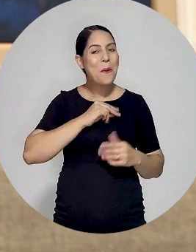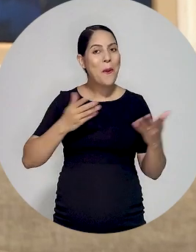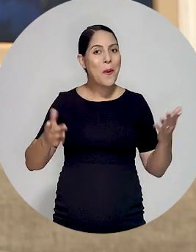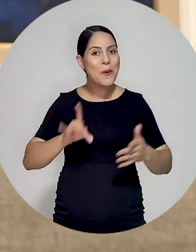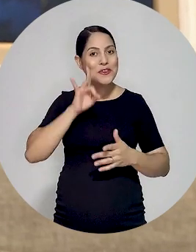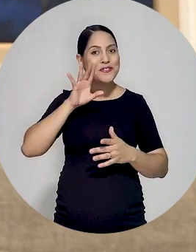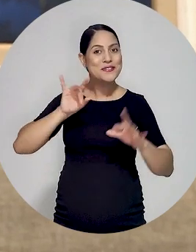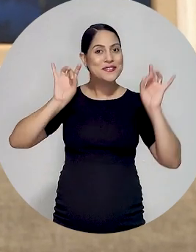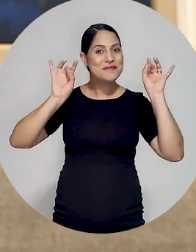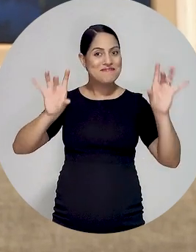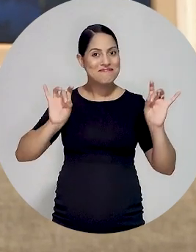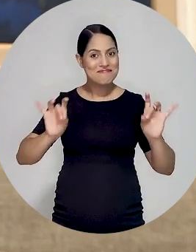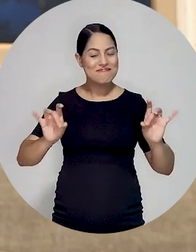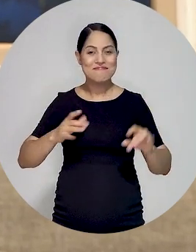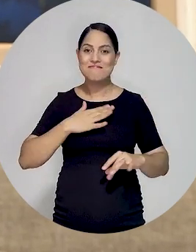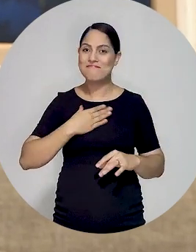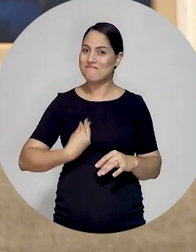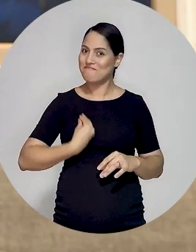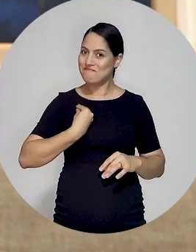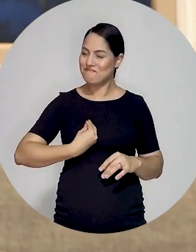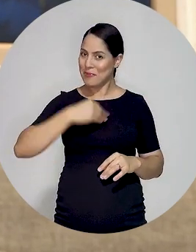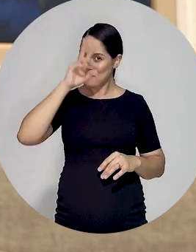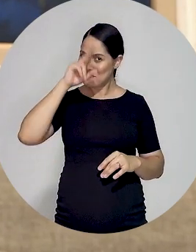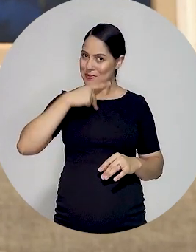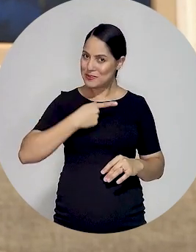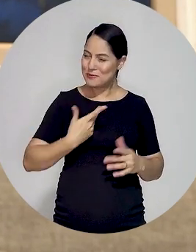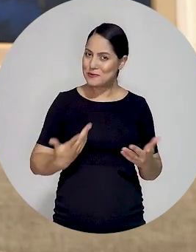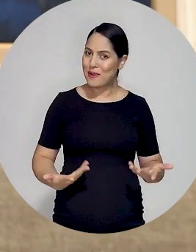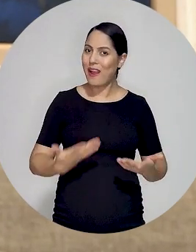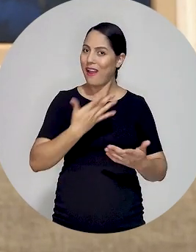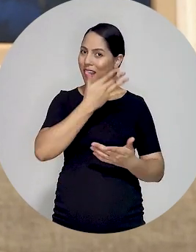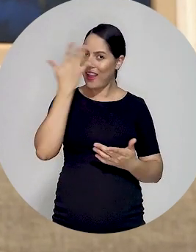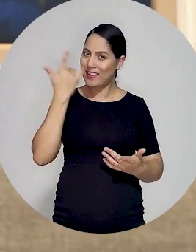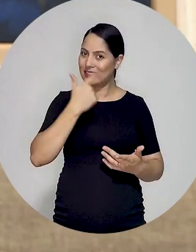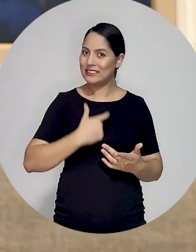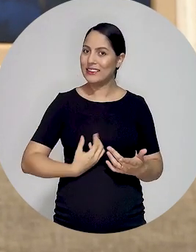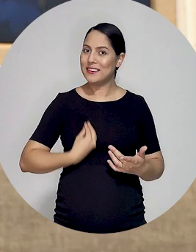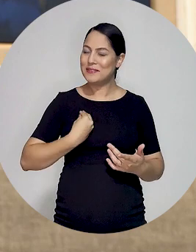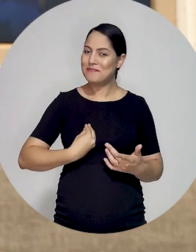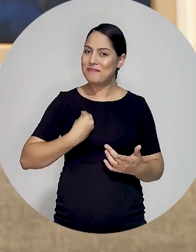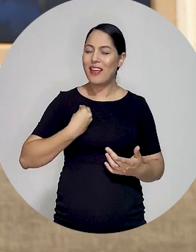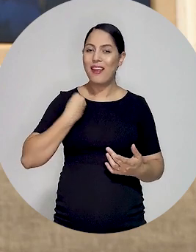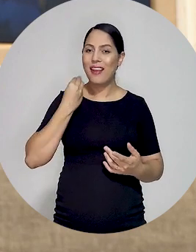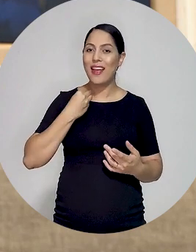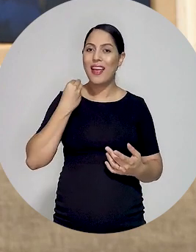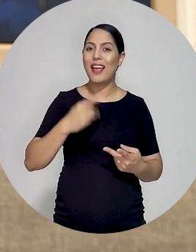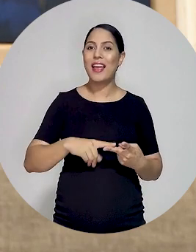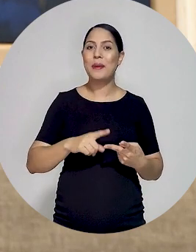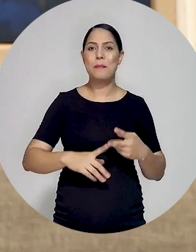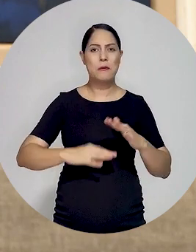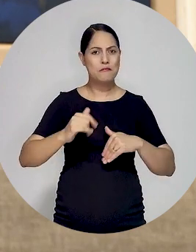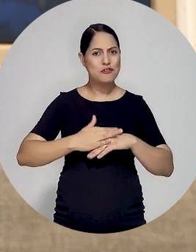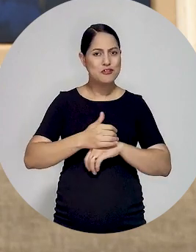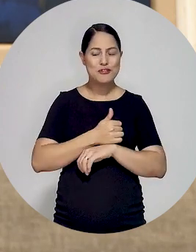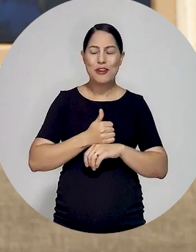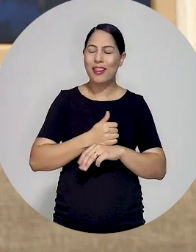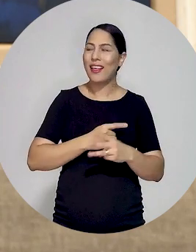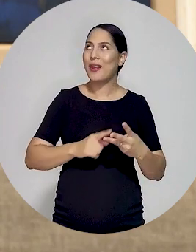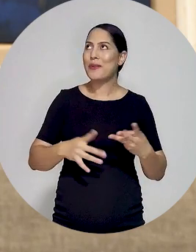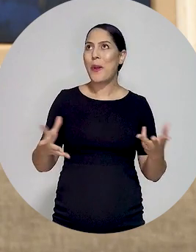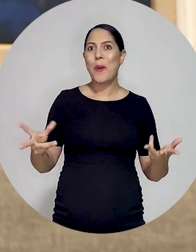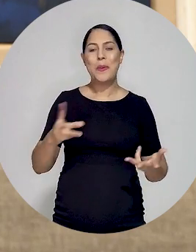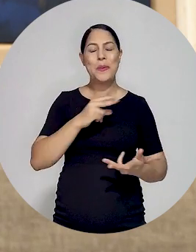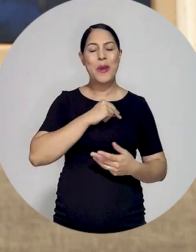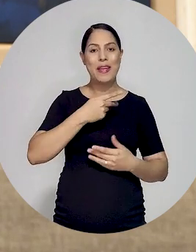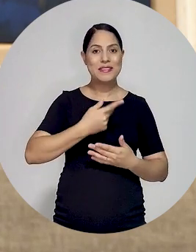felizes da minha vida pessoal, profissional, institucional, recebi uma homenagem da Justiça do Trabalho. Acho que o